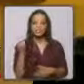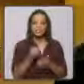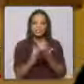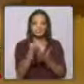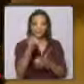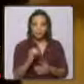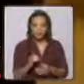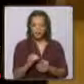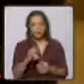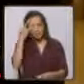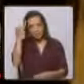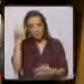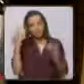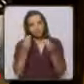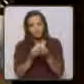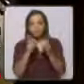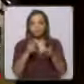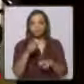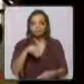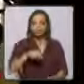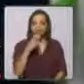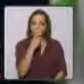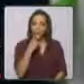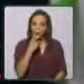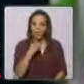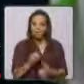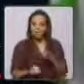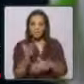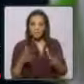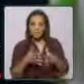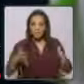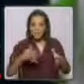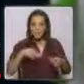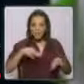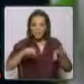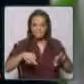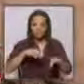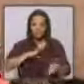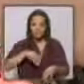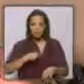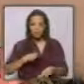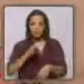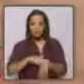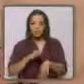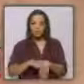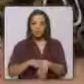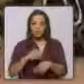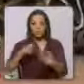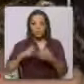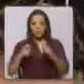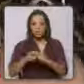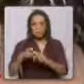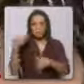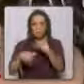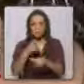Matosinhos juntaram-se à ideia que nasceu em Oeiras. Criar a maior manta do mundo para denunciar o problema dos maus-tratos aos